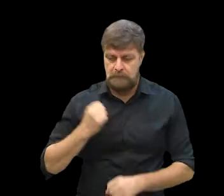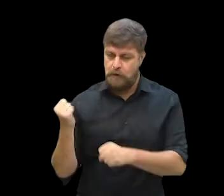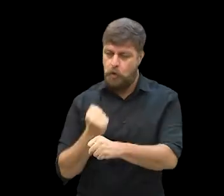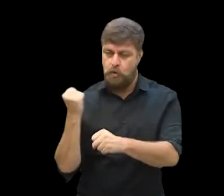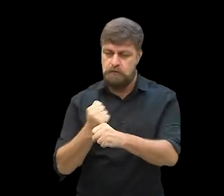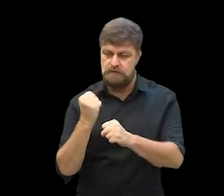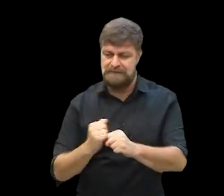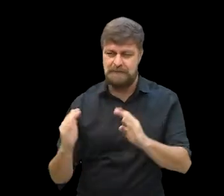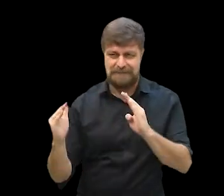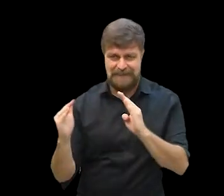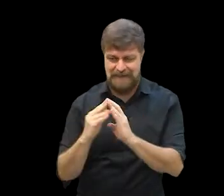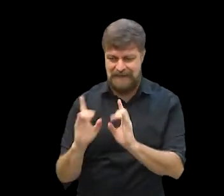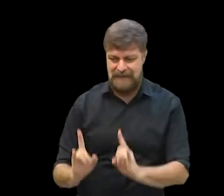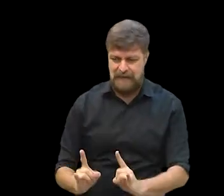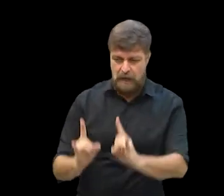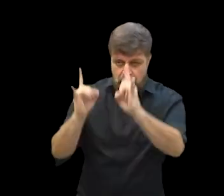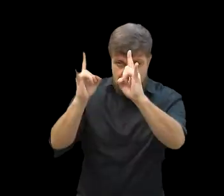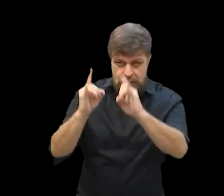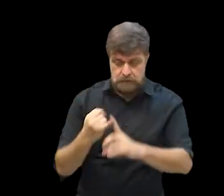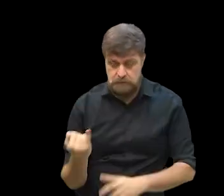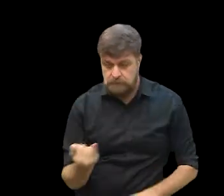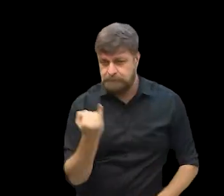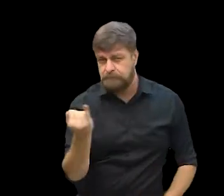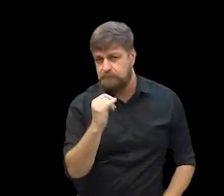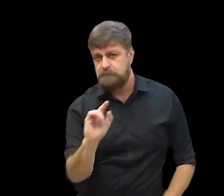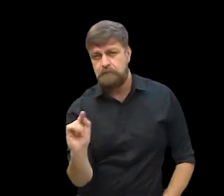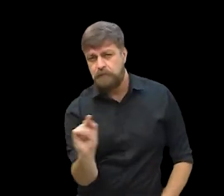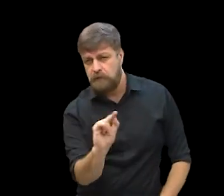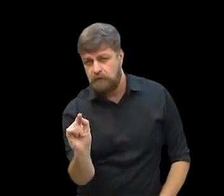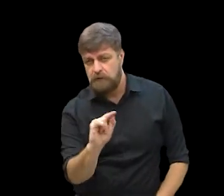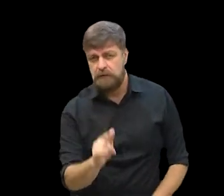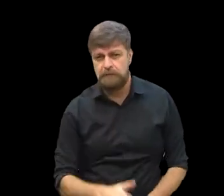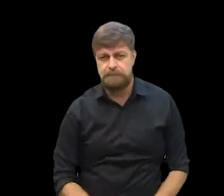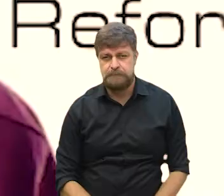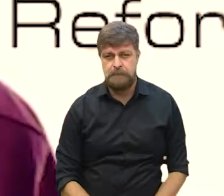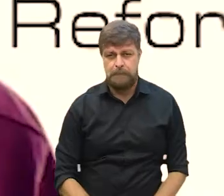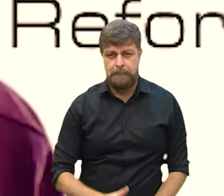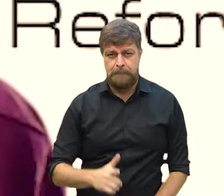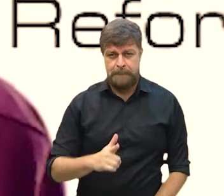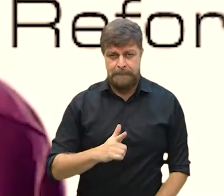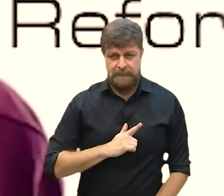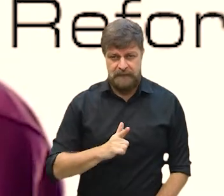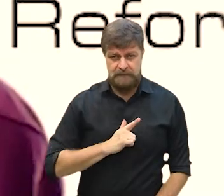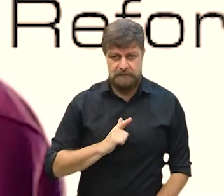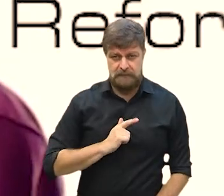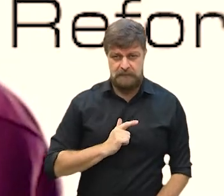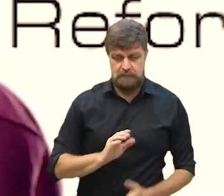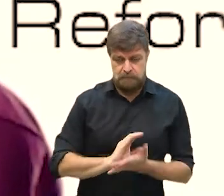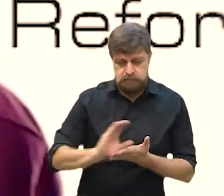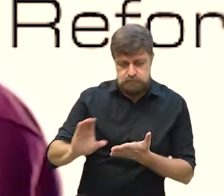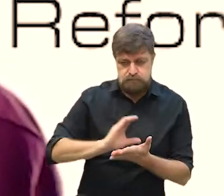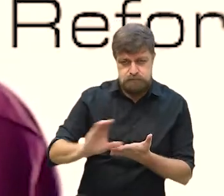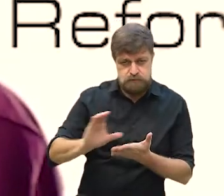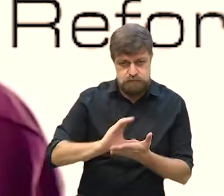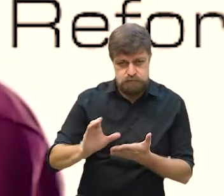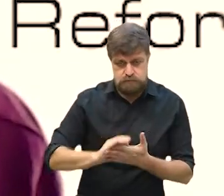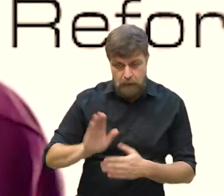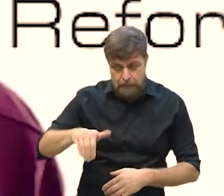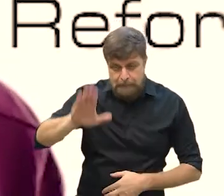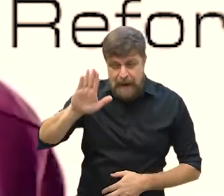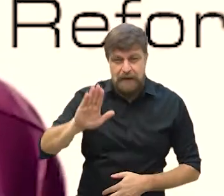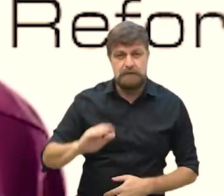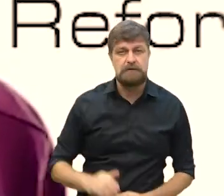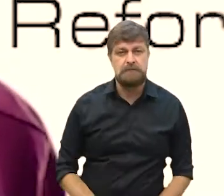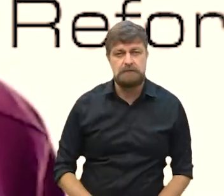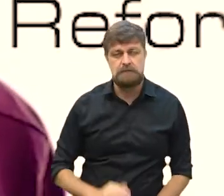a construção civil, o importante há maiores investimentos na construção civil quando